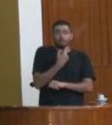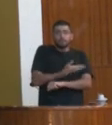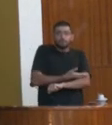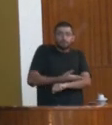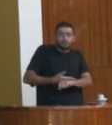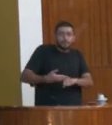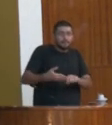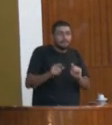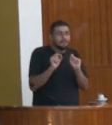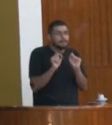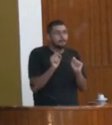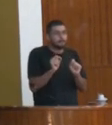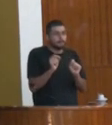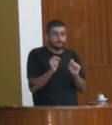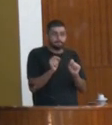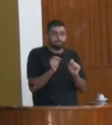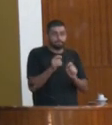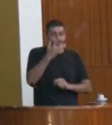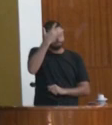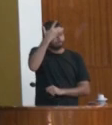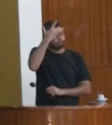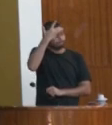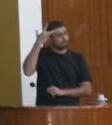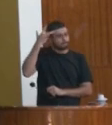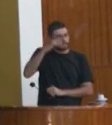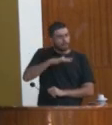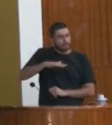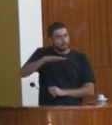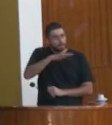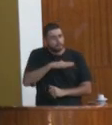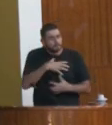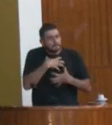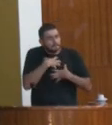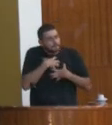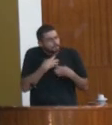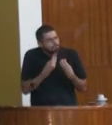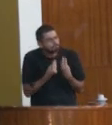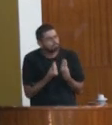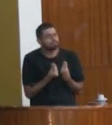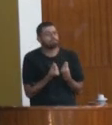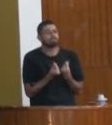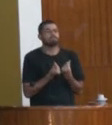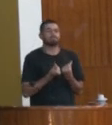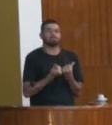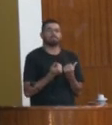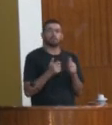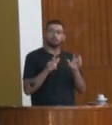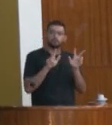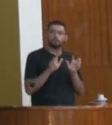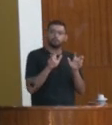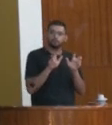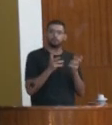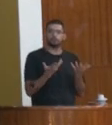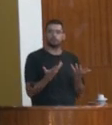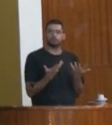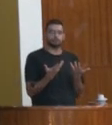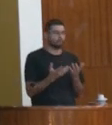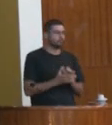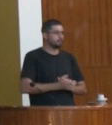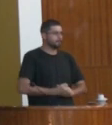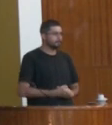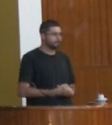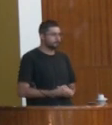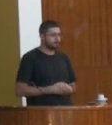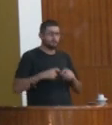está acostumado a falar para pessoas que já têm sensibilidade para falar do assunto, né? Assistentes